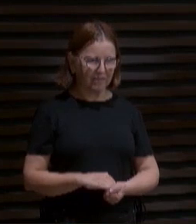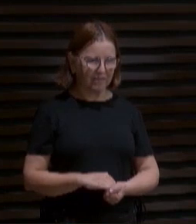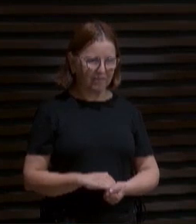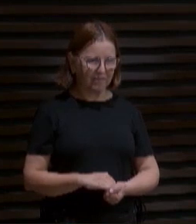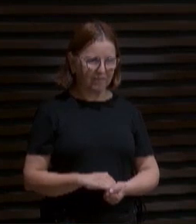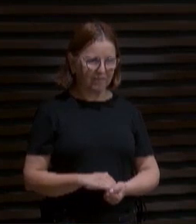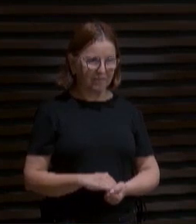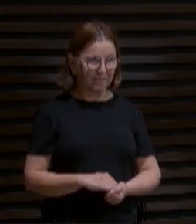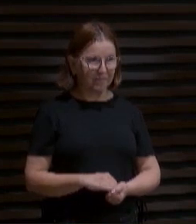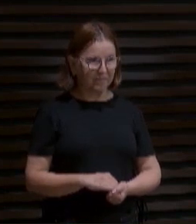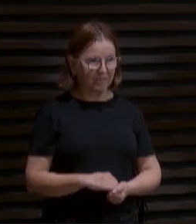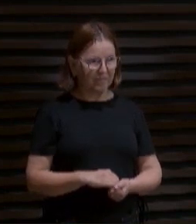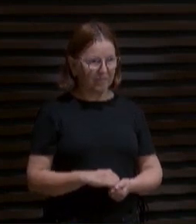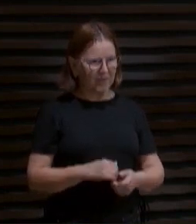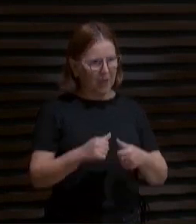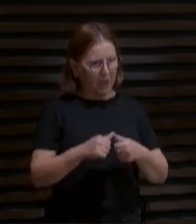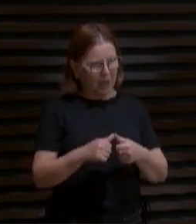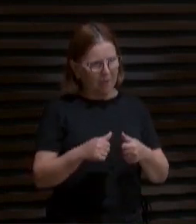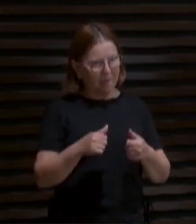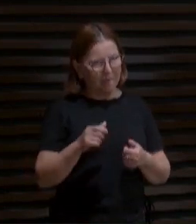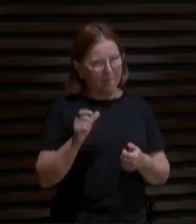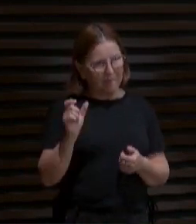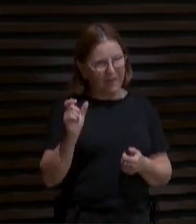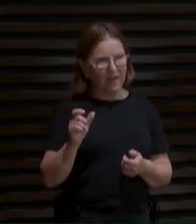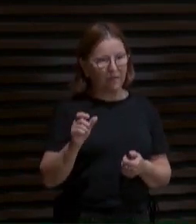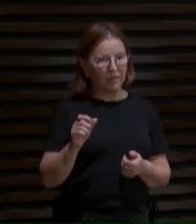Essa palavra, nos últimos dias,